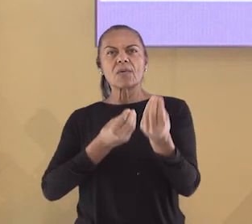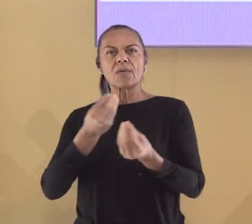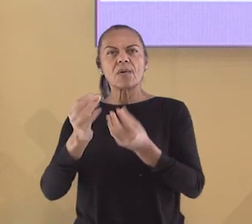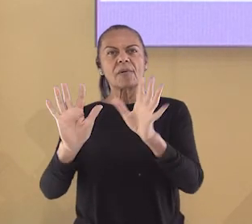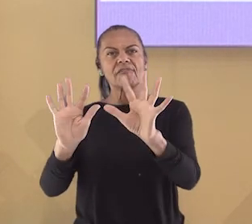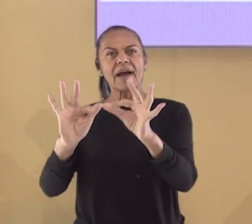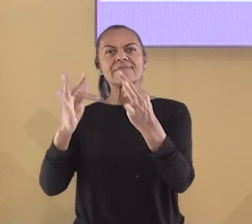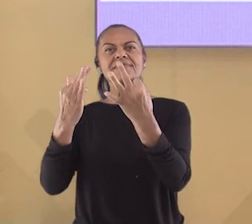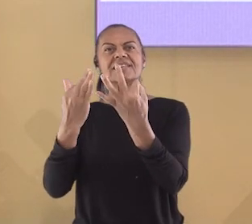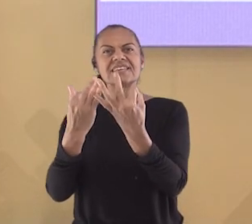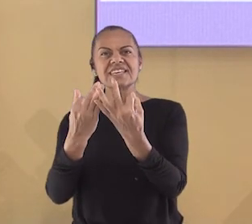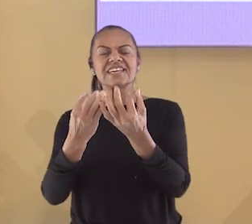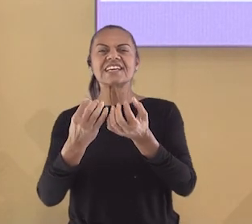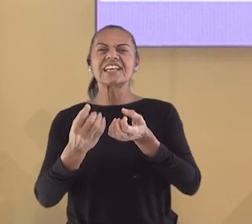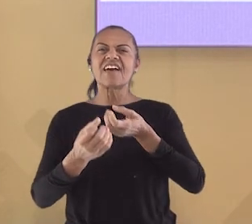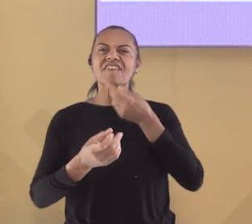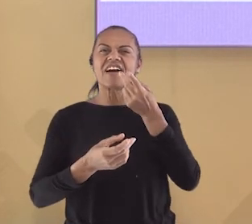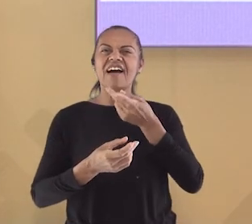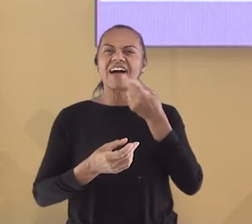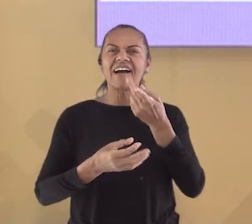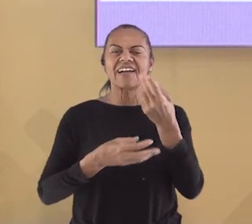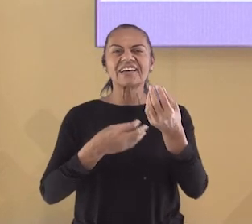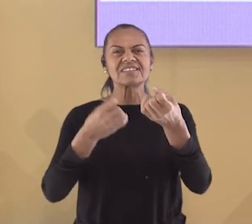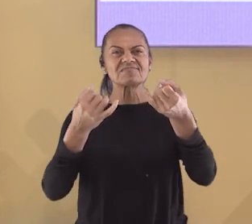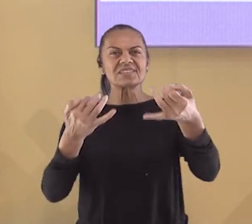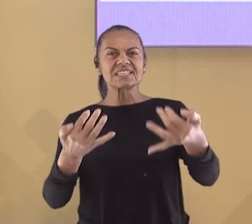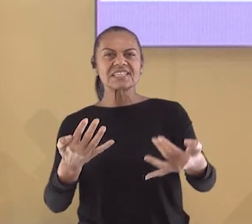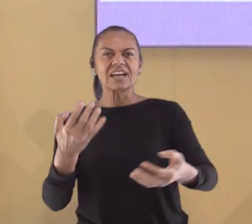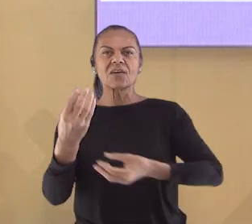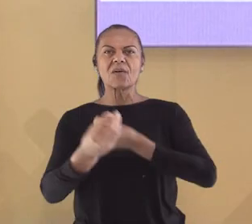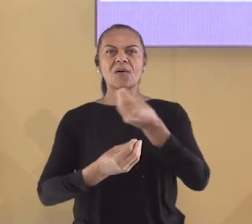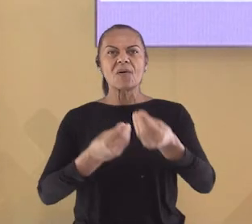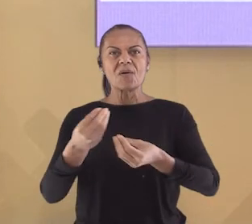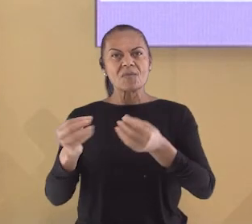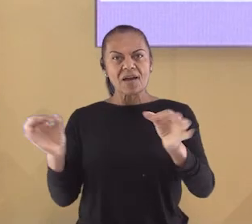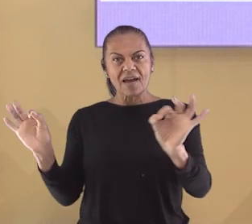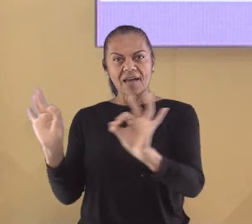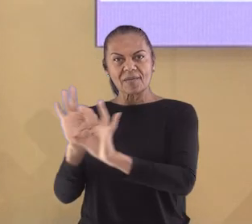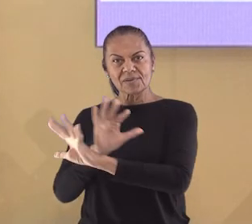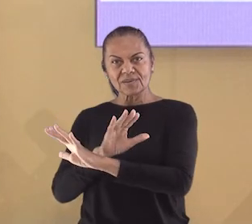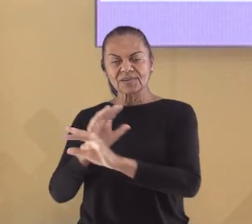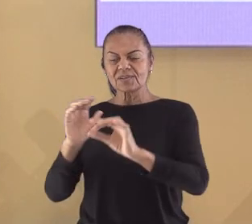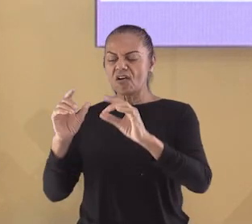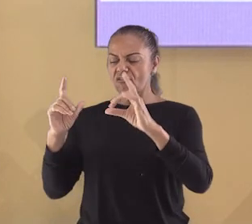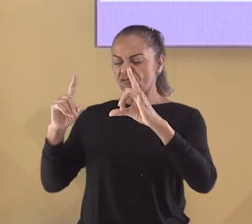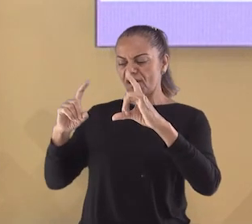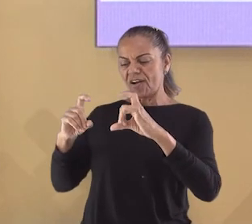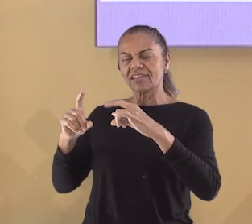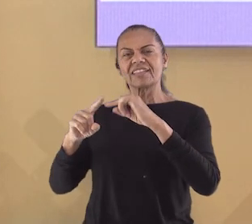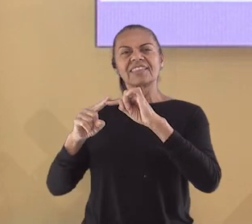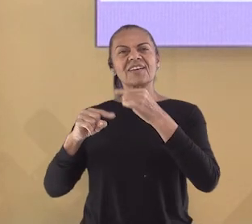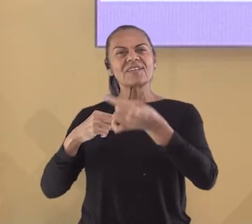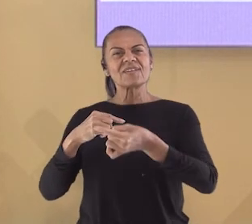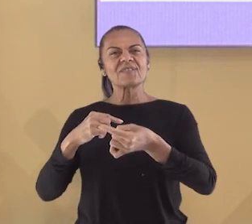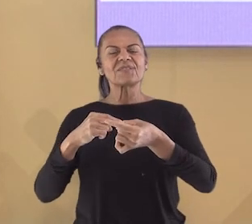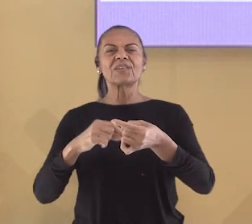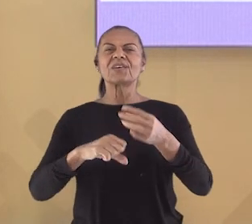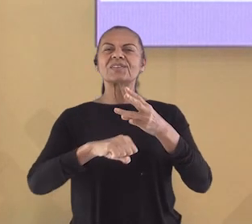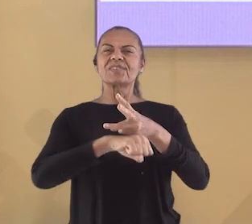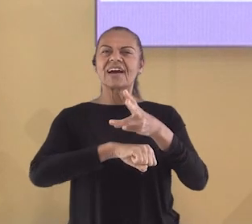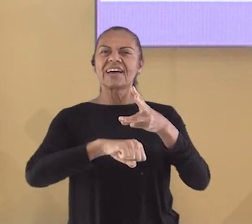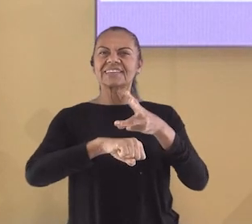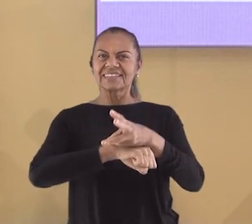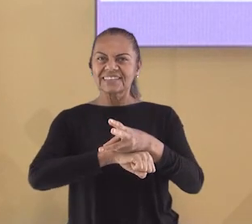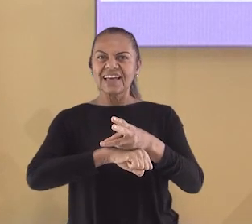ou através da pesquisa e mande para nós através desse QR Code do nosso WhatsApp. Vamos ficar